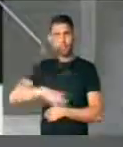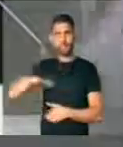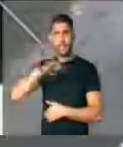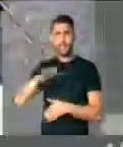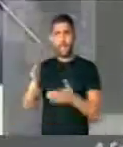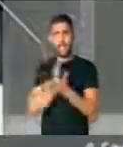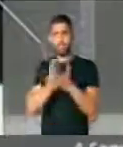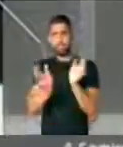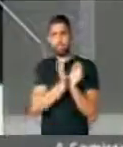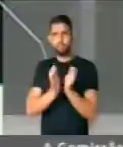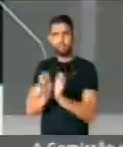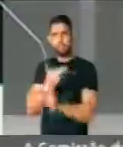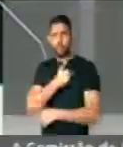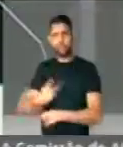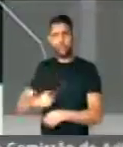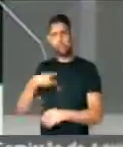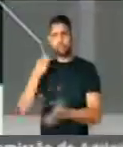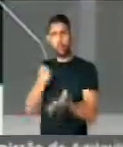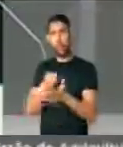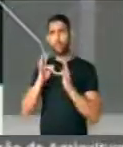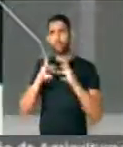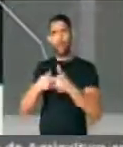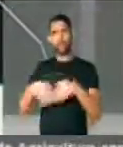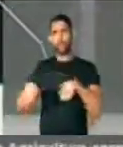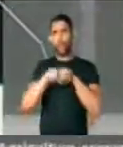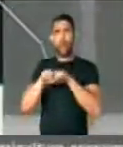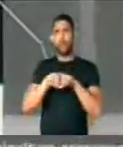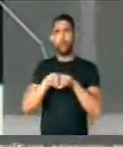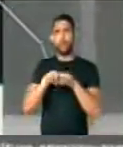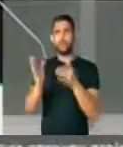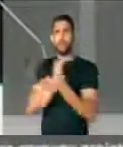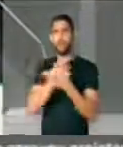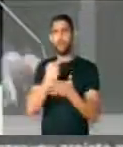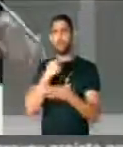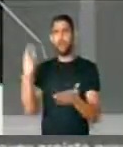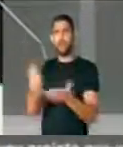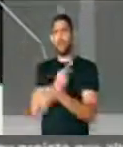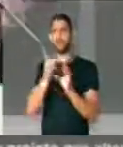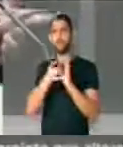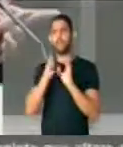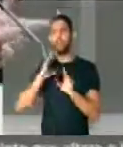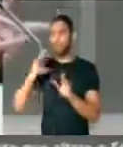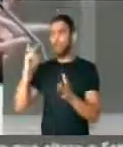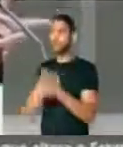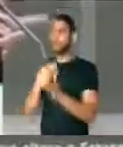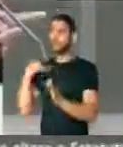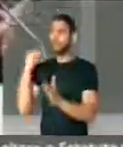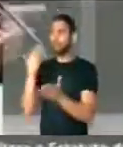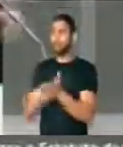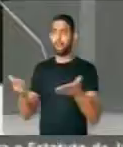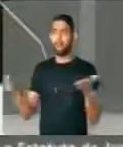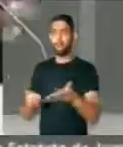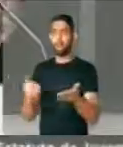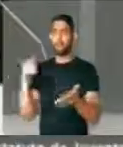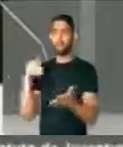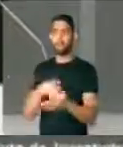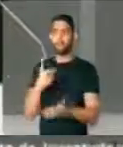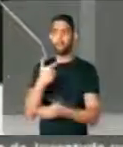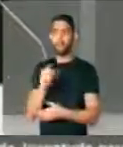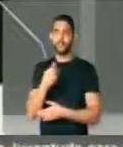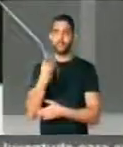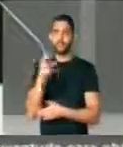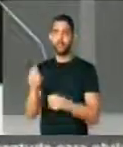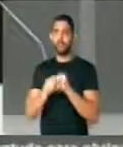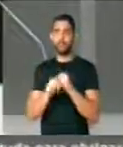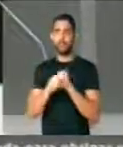esferas. O que nós temos que fazer aqui é não deixar acontecer o que vem acontecendo nos últimos 20, 30